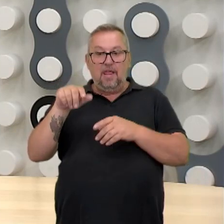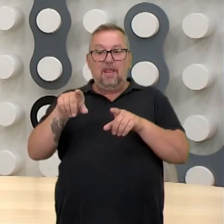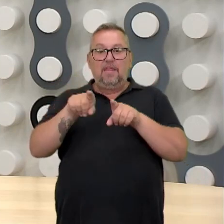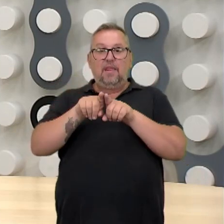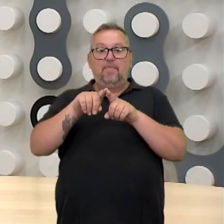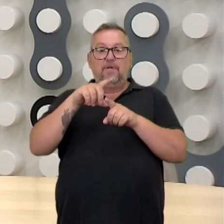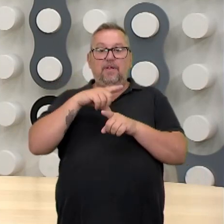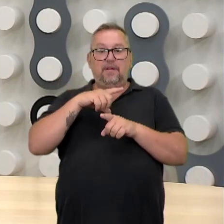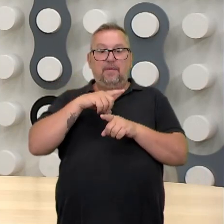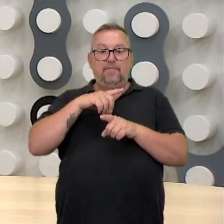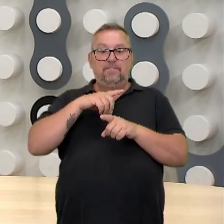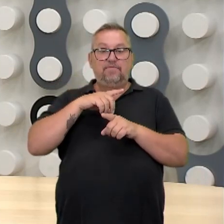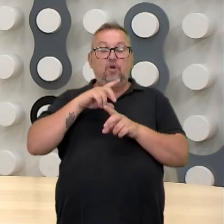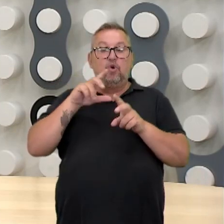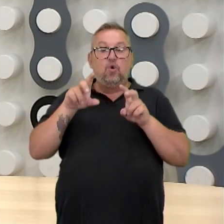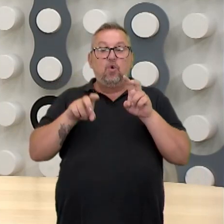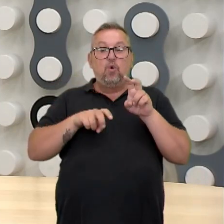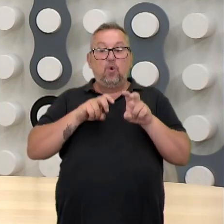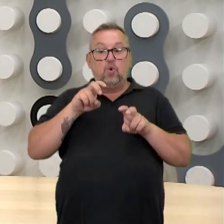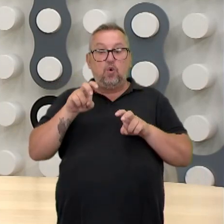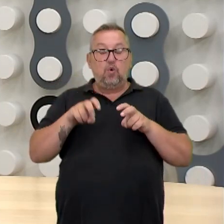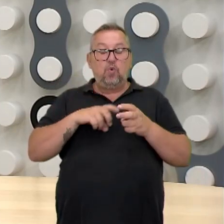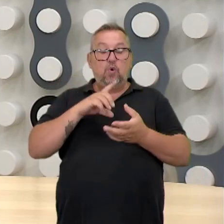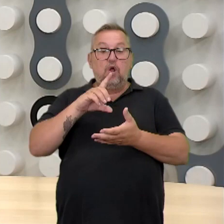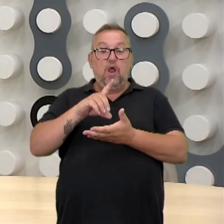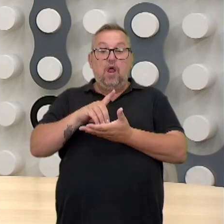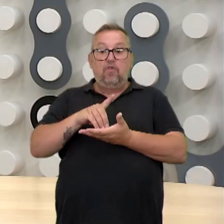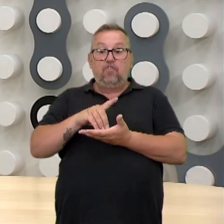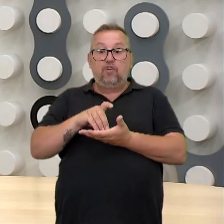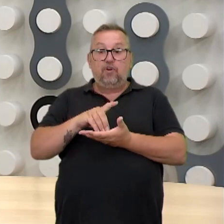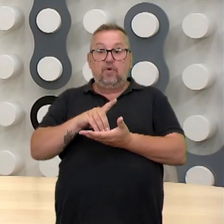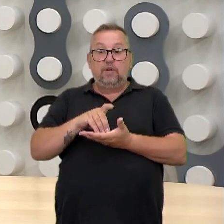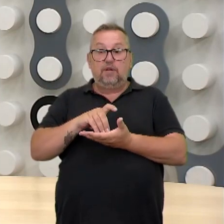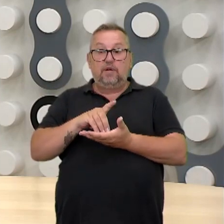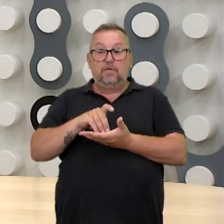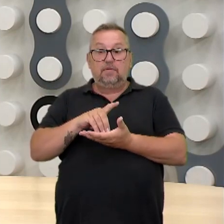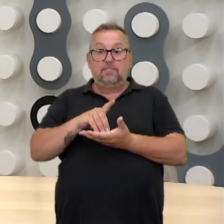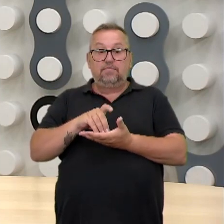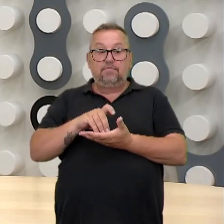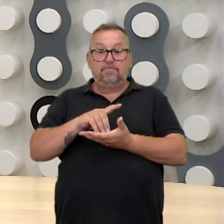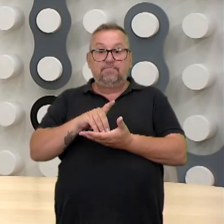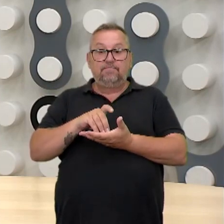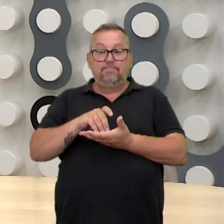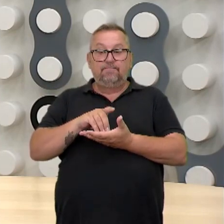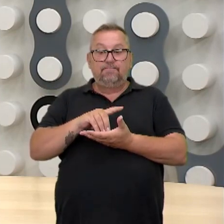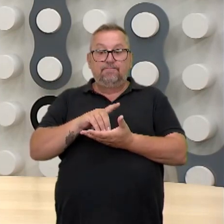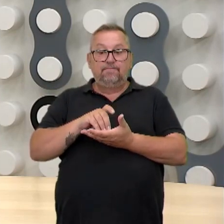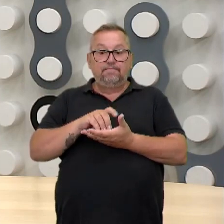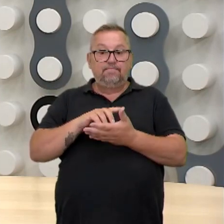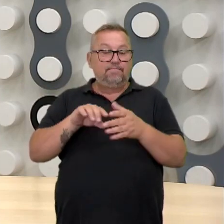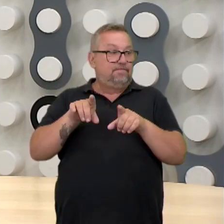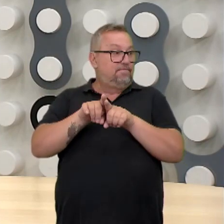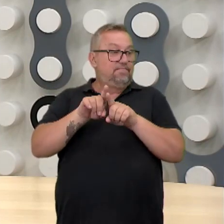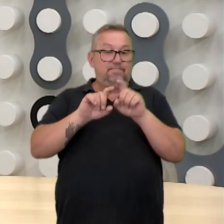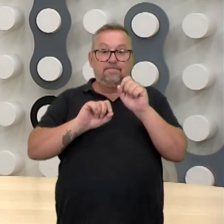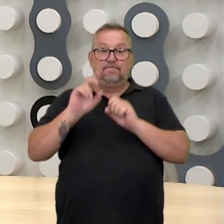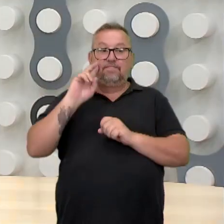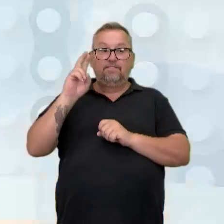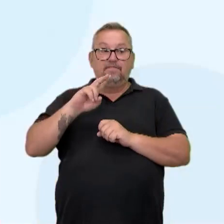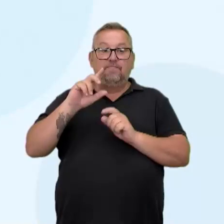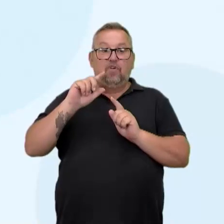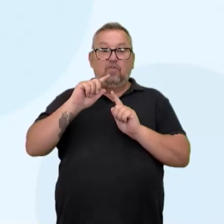dos dinossauros, tá certo? E aí a gente vai observar de novo lá da tabela da escala do tempo geológico, né?